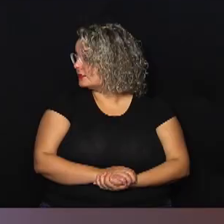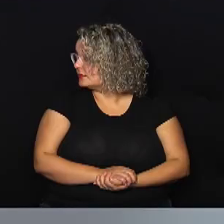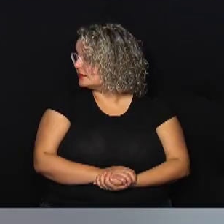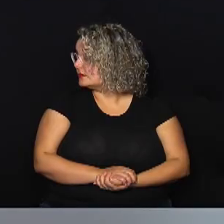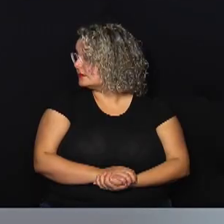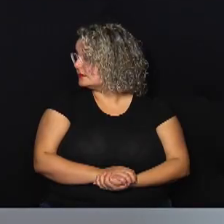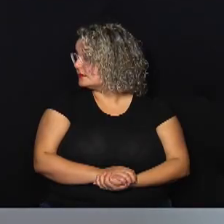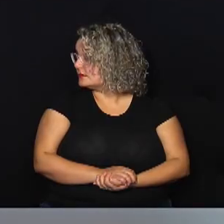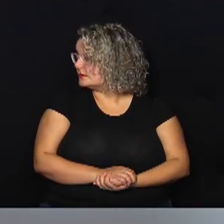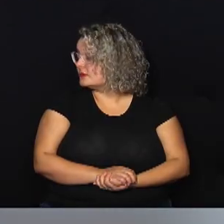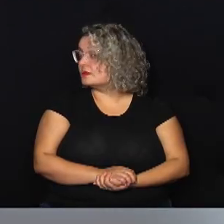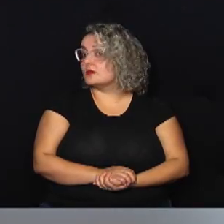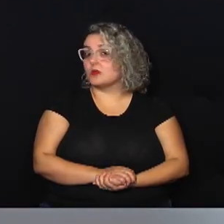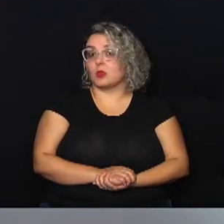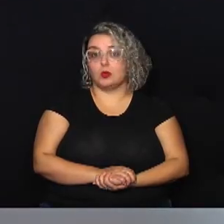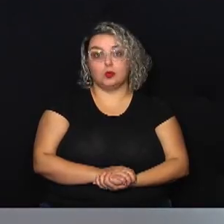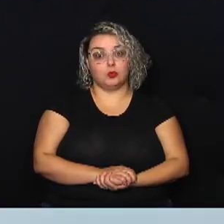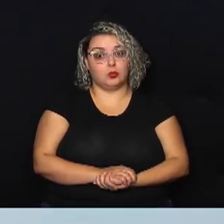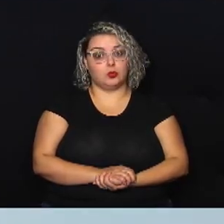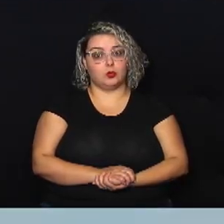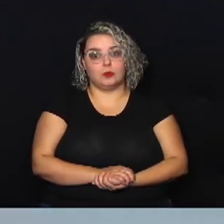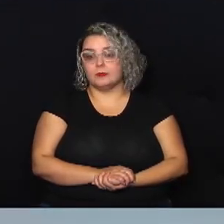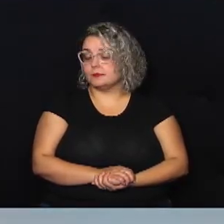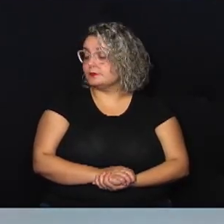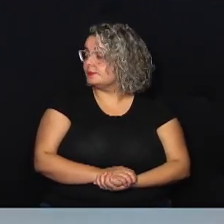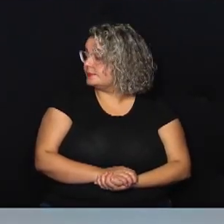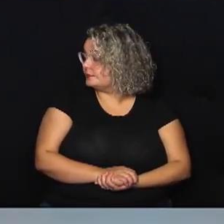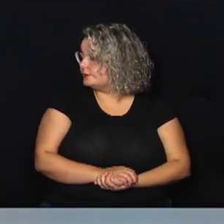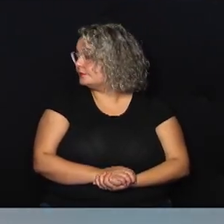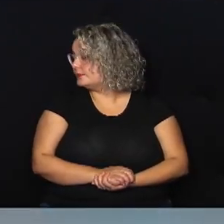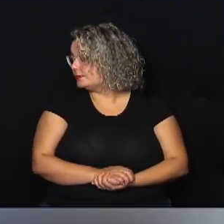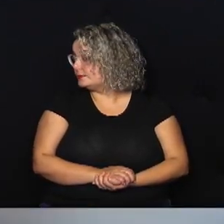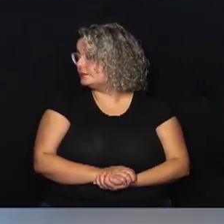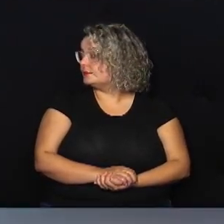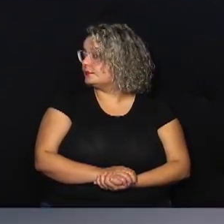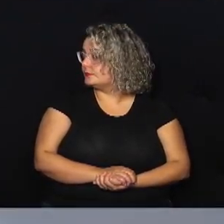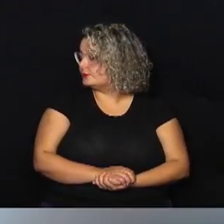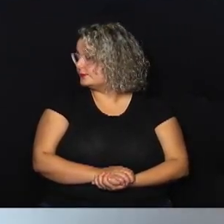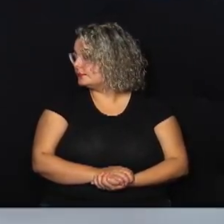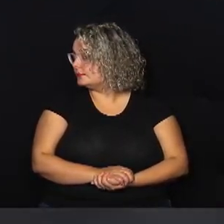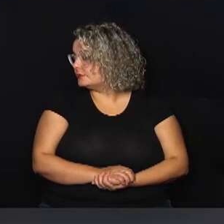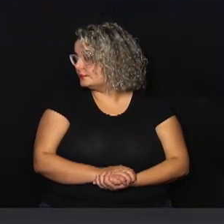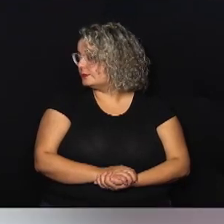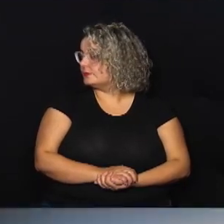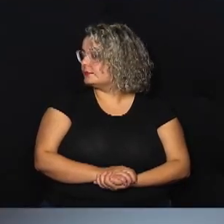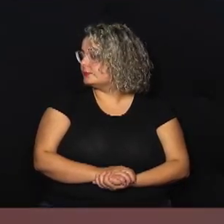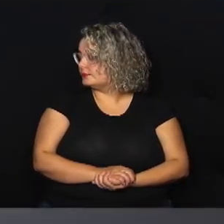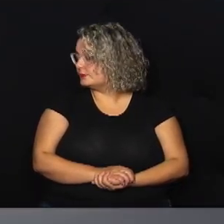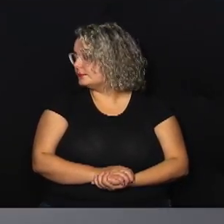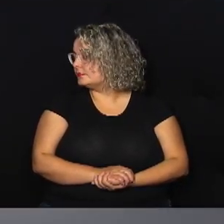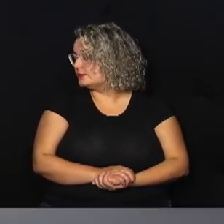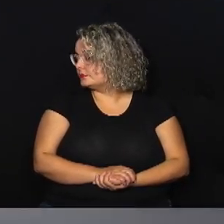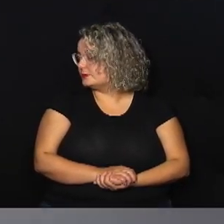what is. I feel those chains are breaking, yeah. I fear God, I don't fear death. I see those stripes and take a